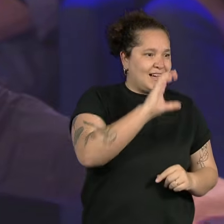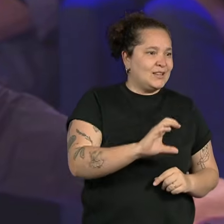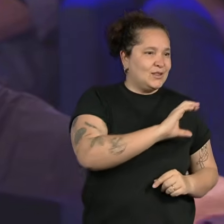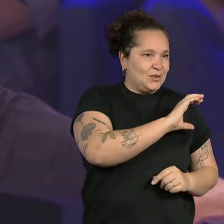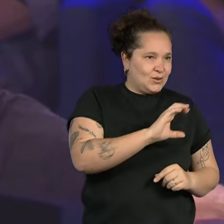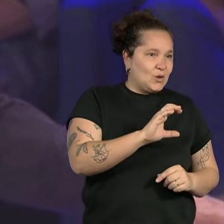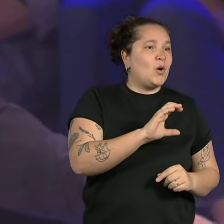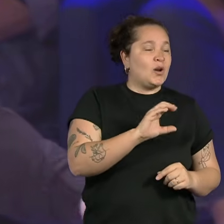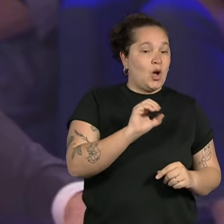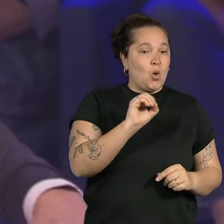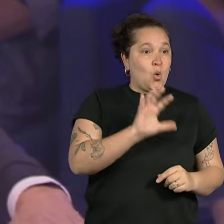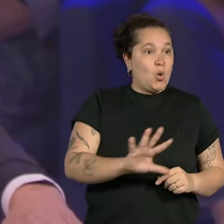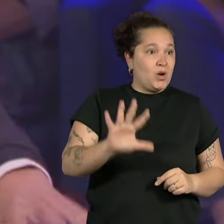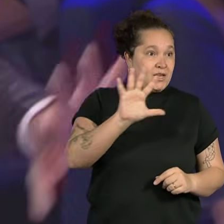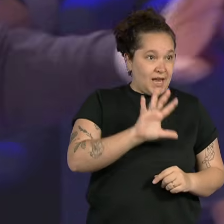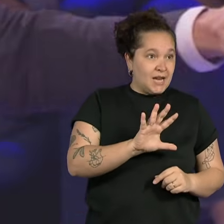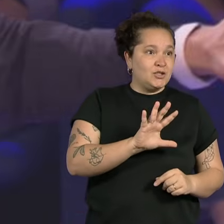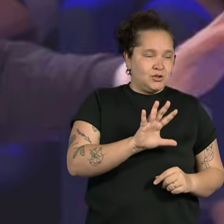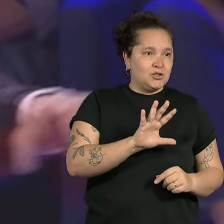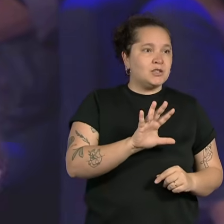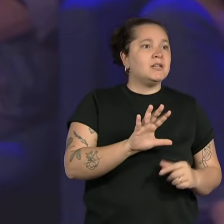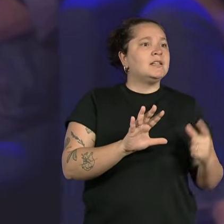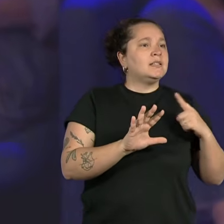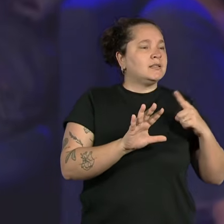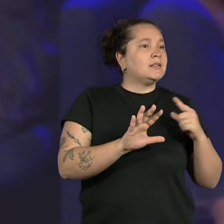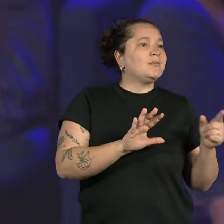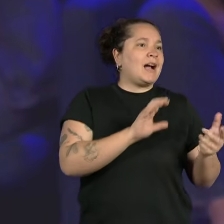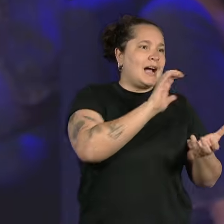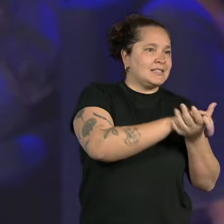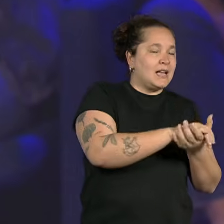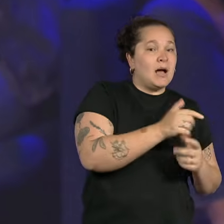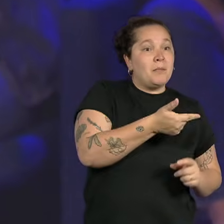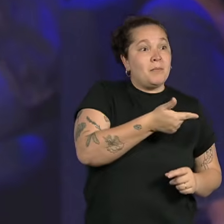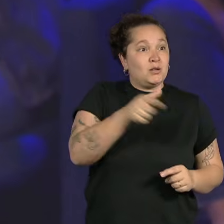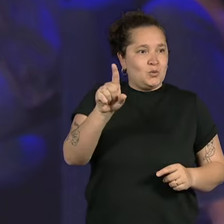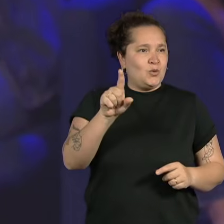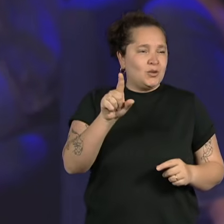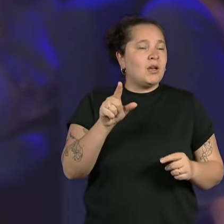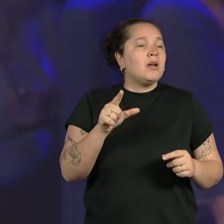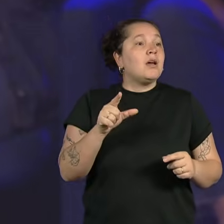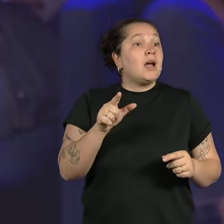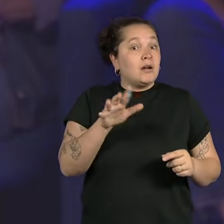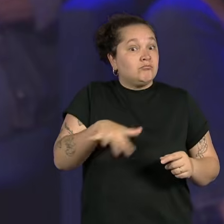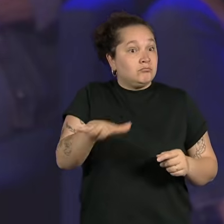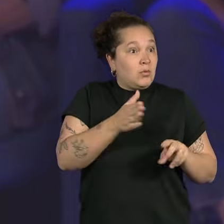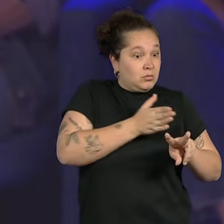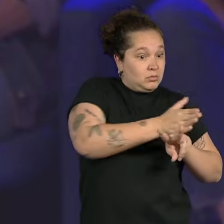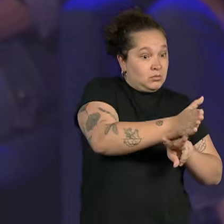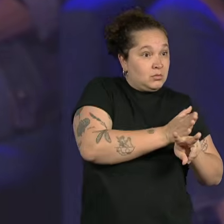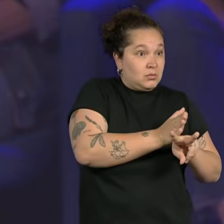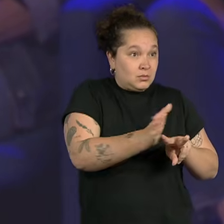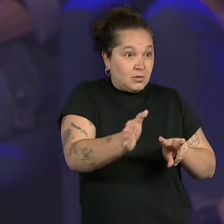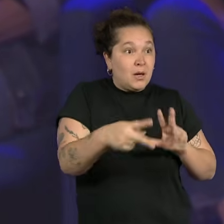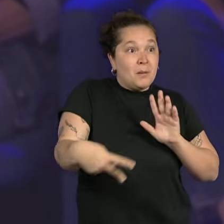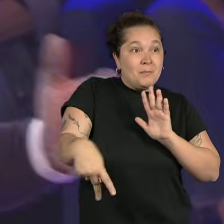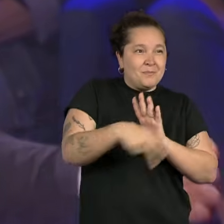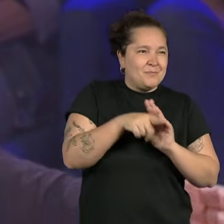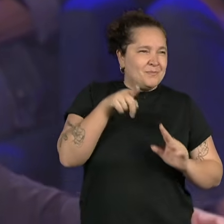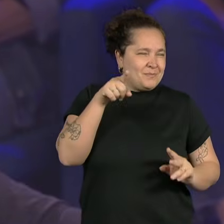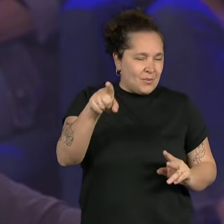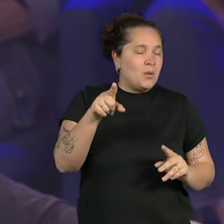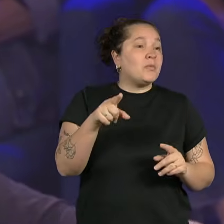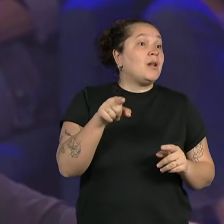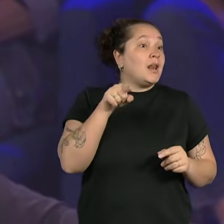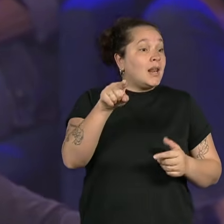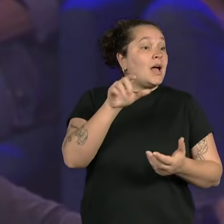ortodoxa pode casar, mas não é católica, tem o patriarca, mas a maronita, melquita, elas são católicas romanas. E lá o padre